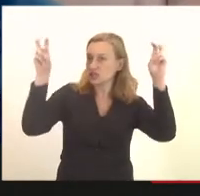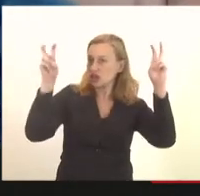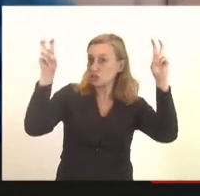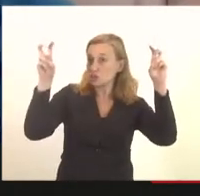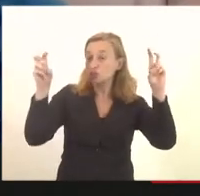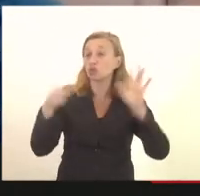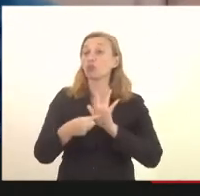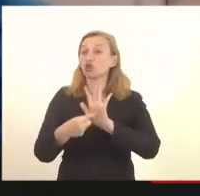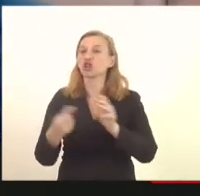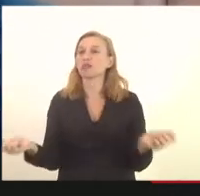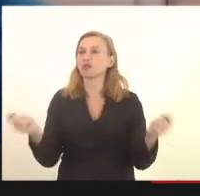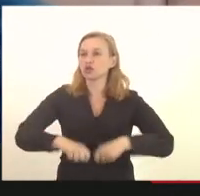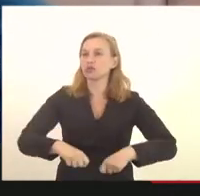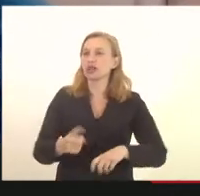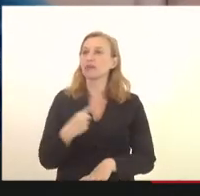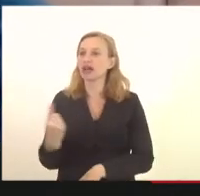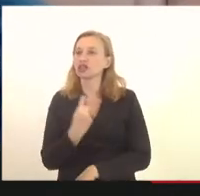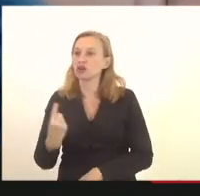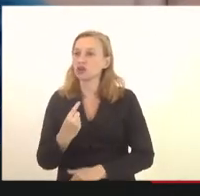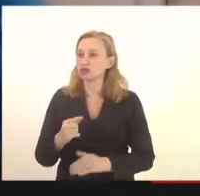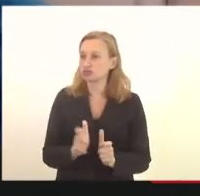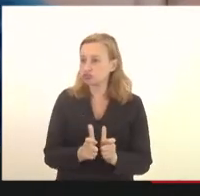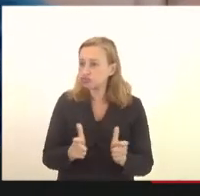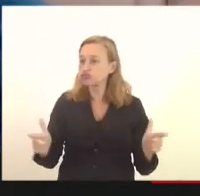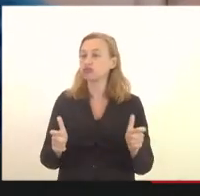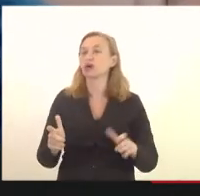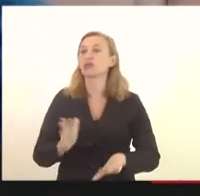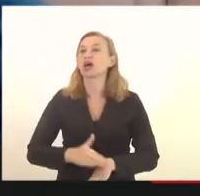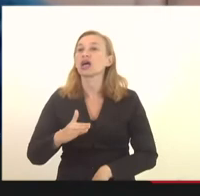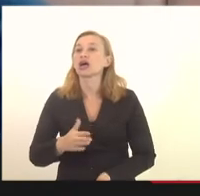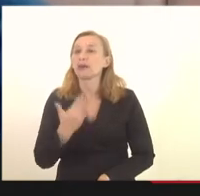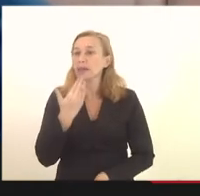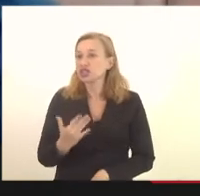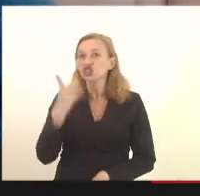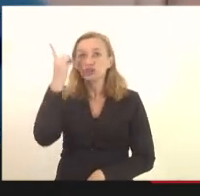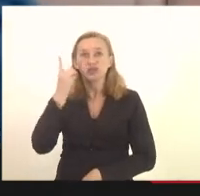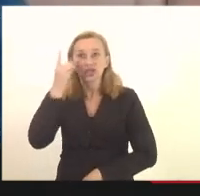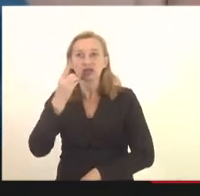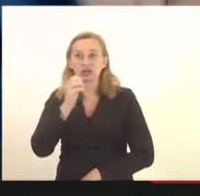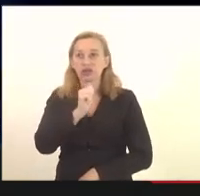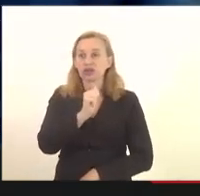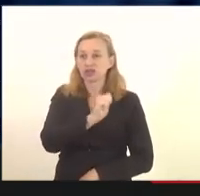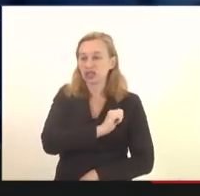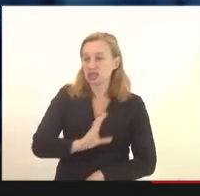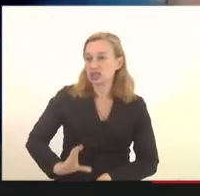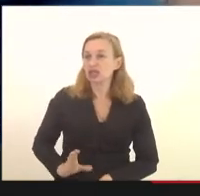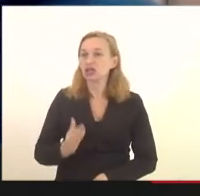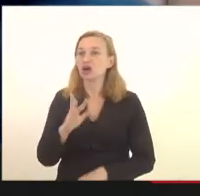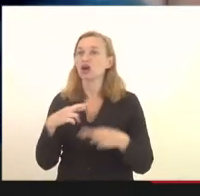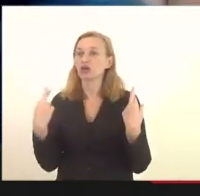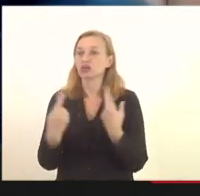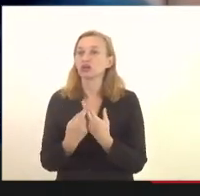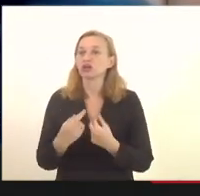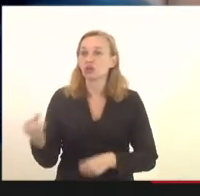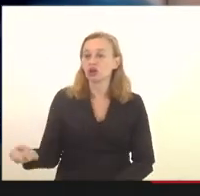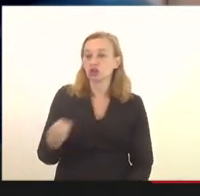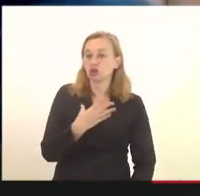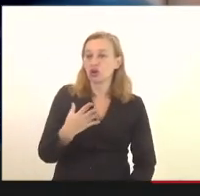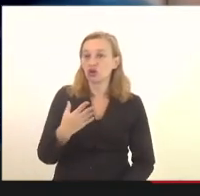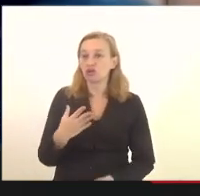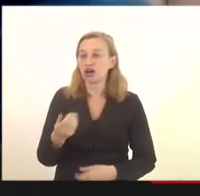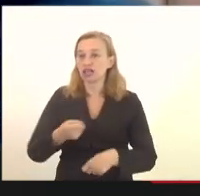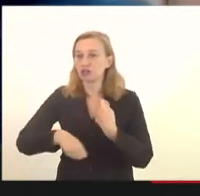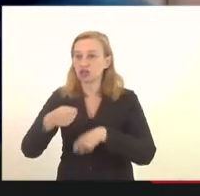mostrarem possibilidades para nós de ampliar isso, a pedido até do deputado André Siliano, a reunião que a gente teve com a nova direção do IBP. E